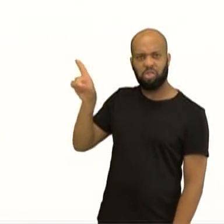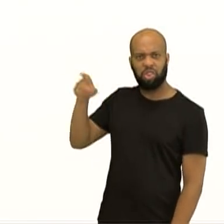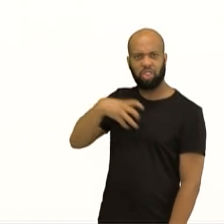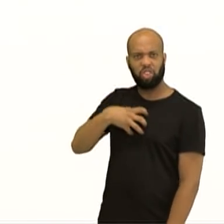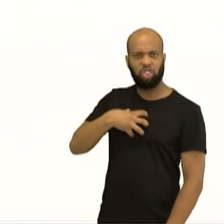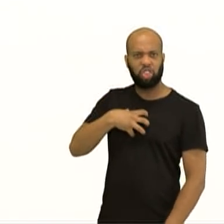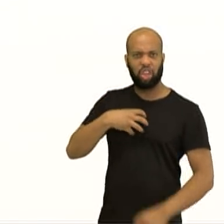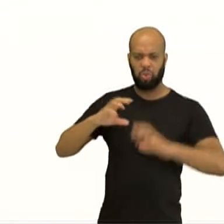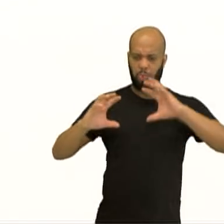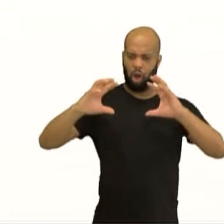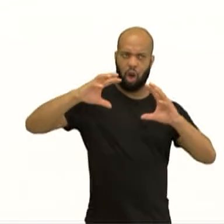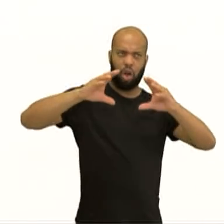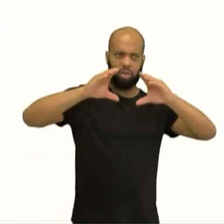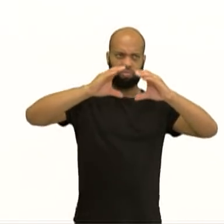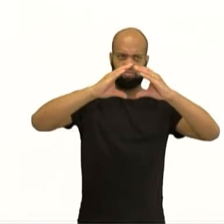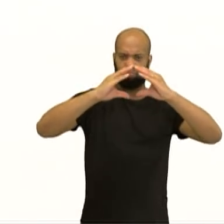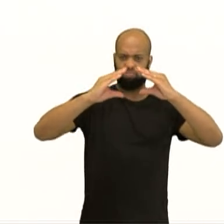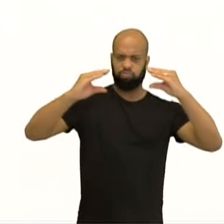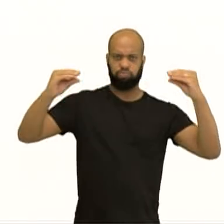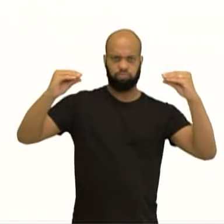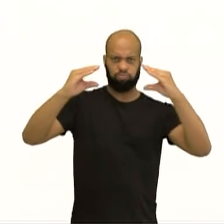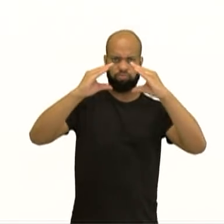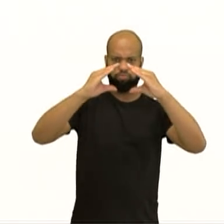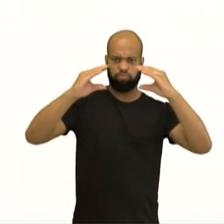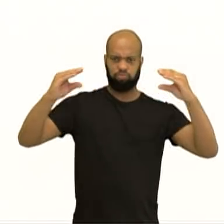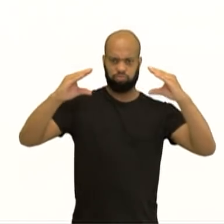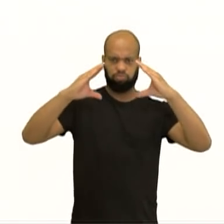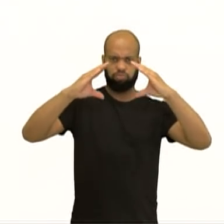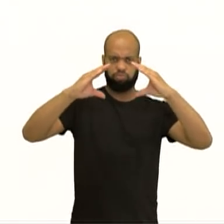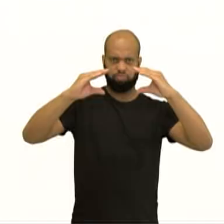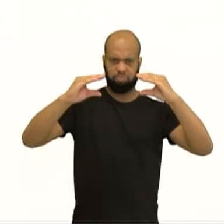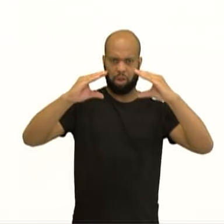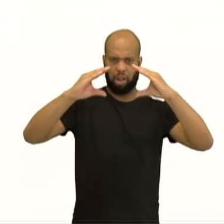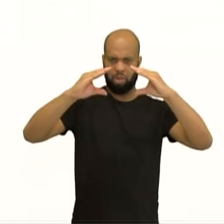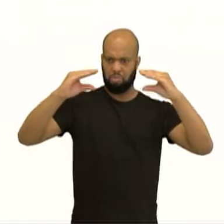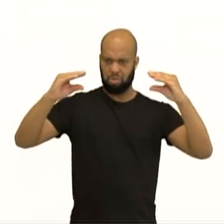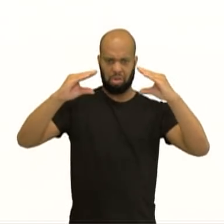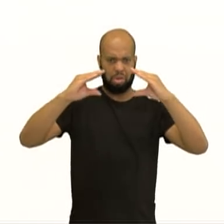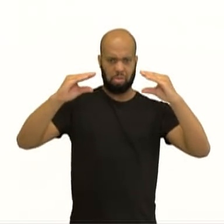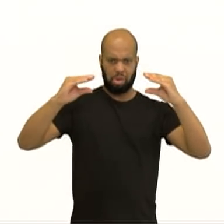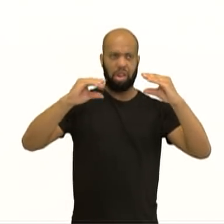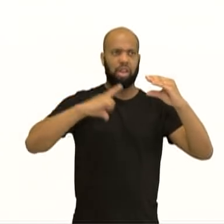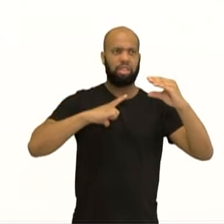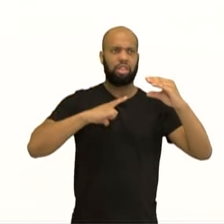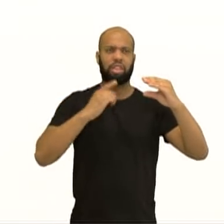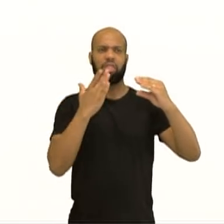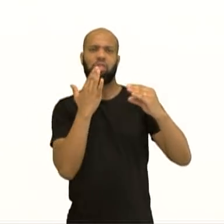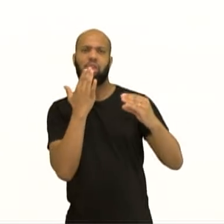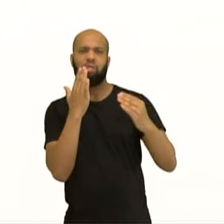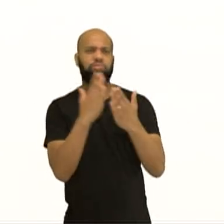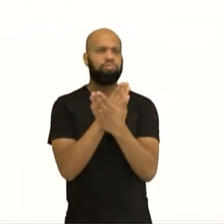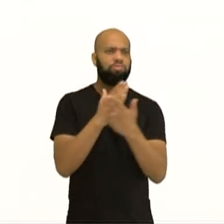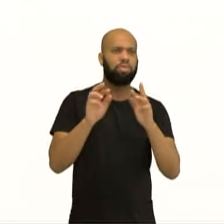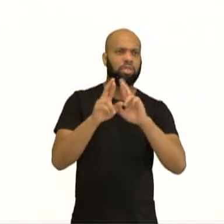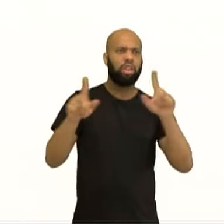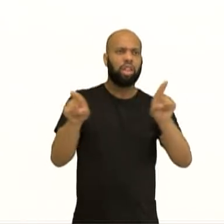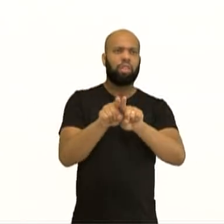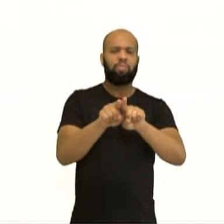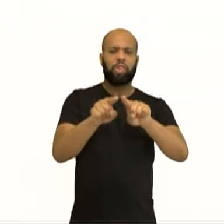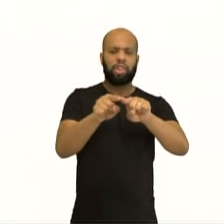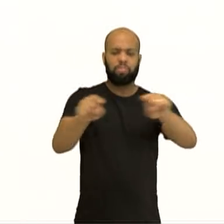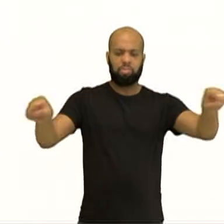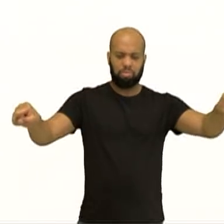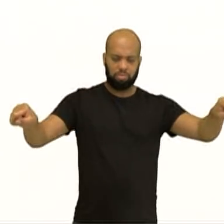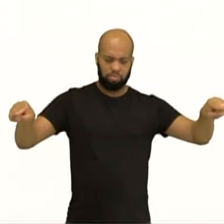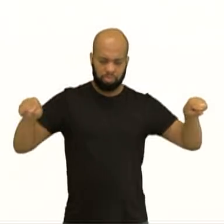Essa bola, né? Que é mais oval, tem algumas cores. Essa quadra